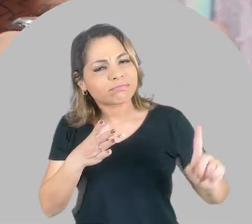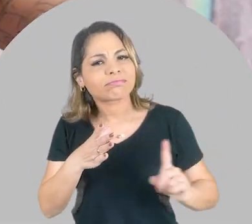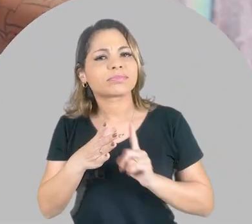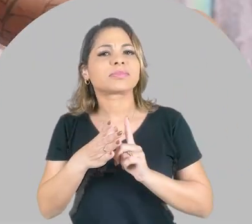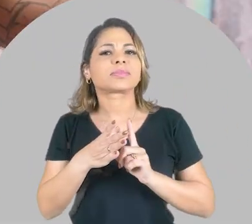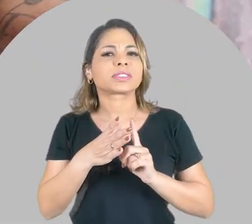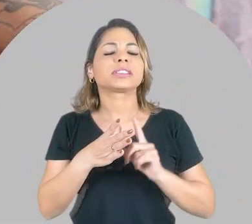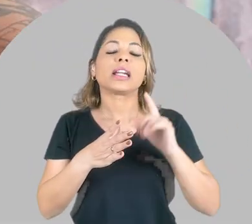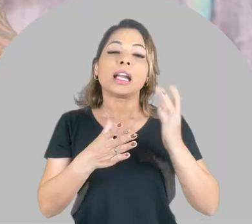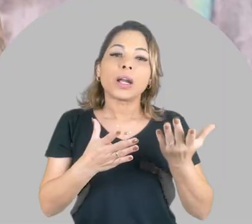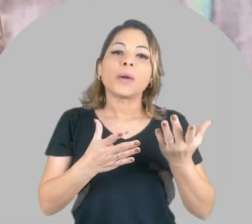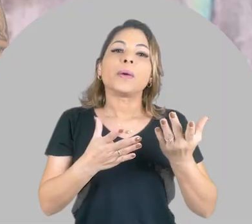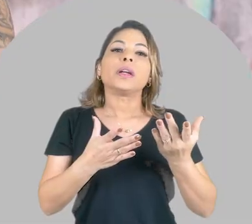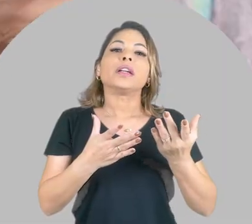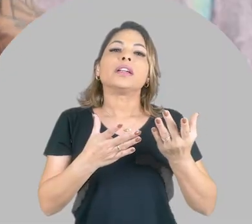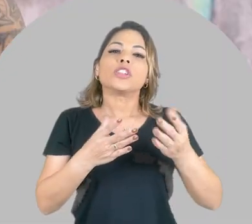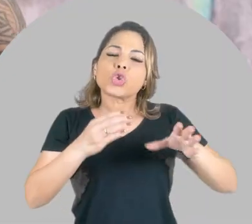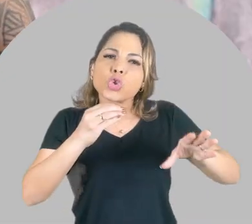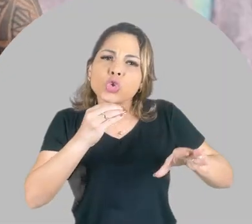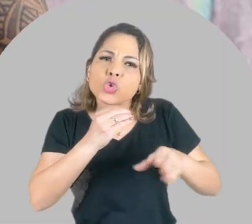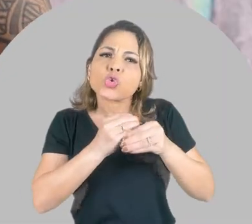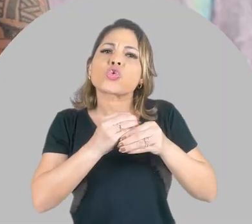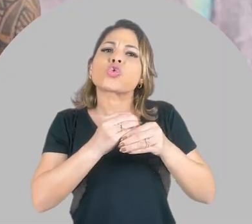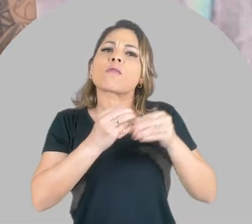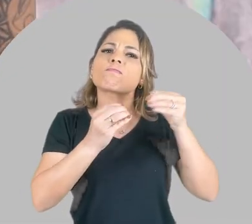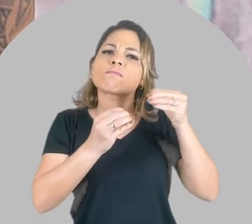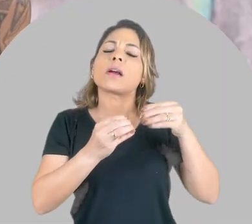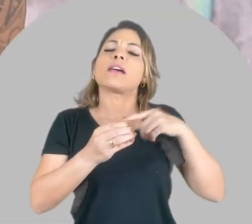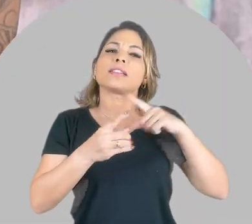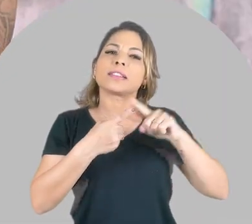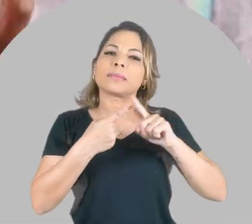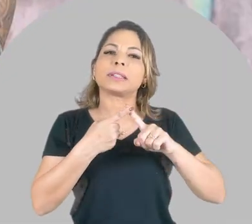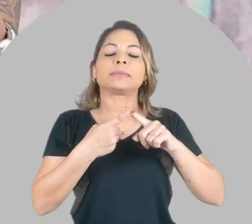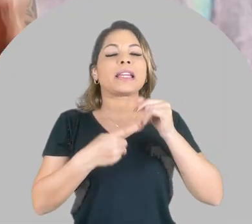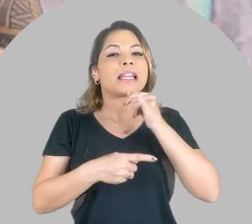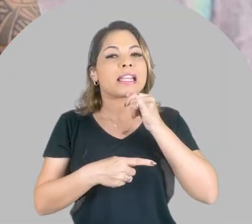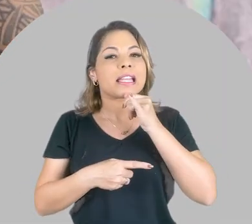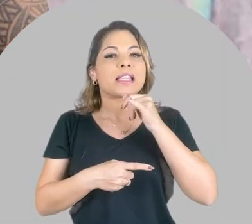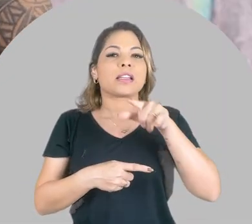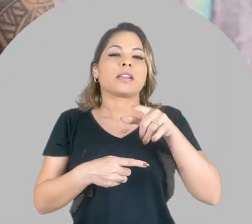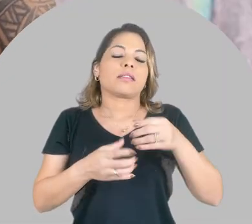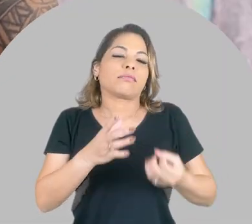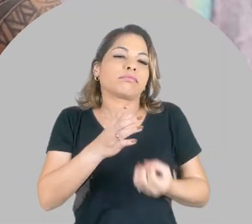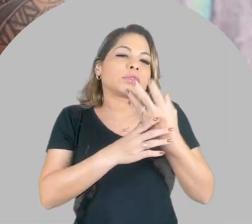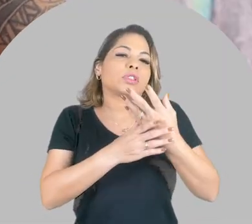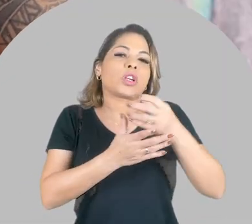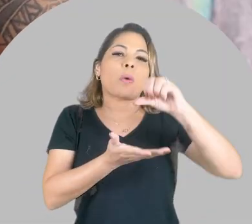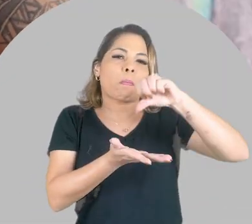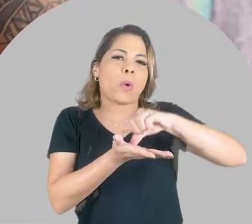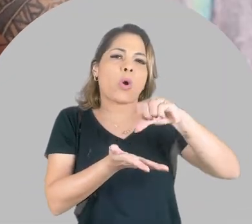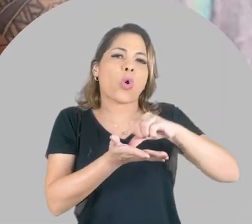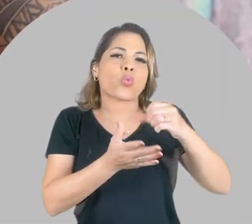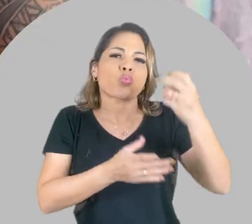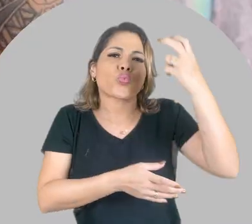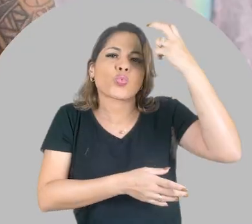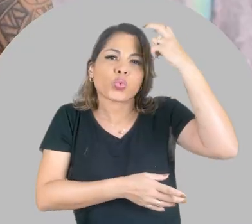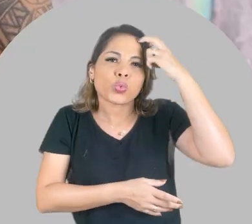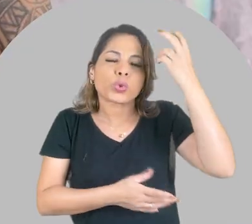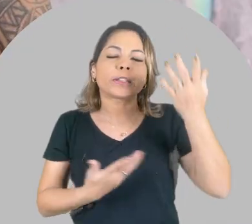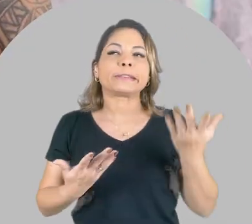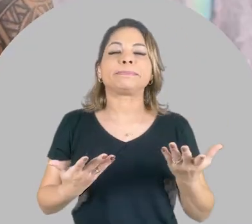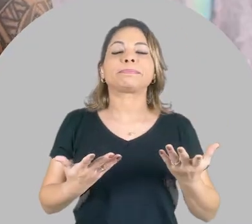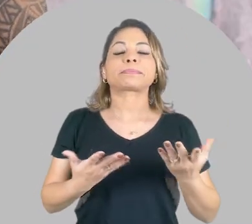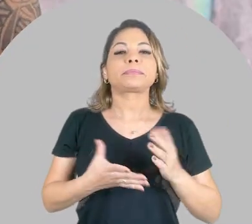nomenclar de elemento que venha se inserir ao hip hop, ele vem mais para somar e agregar, porque, por exemplo, você cria um ponto de cultura. Vamos